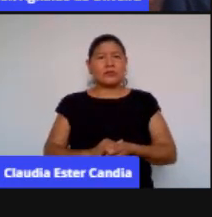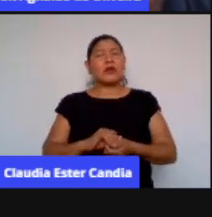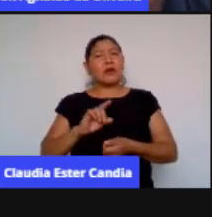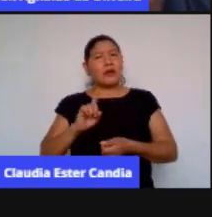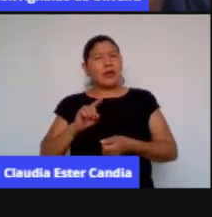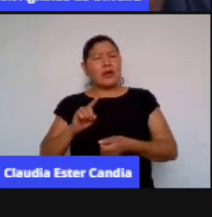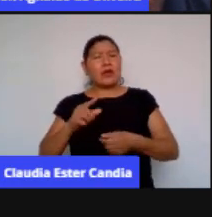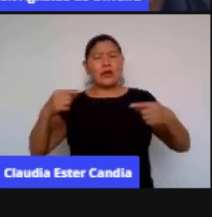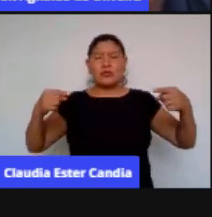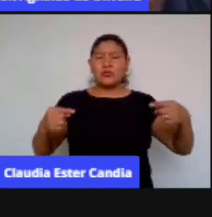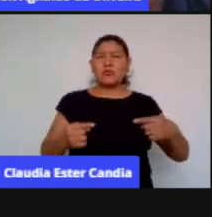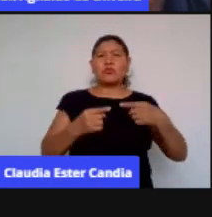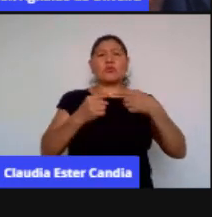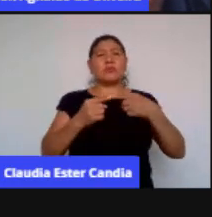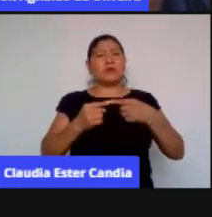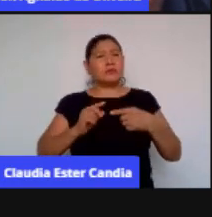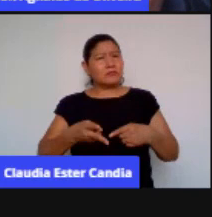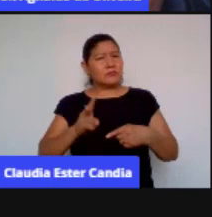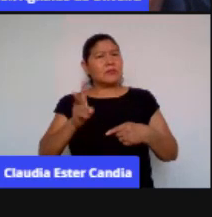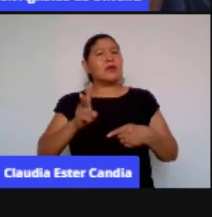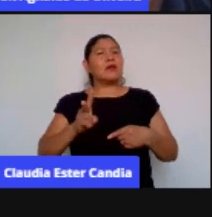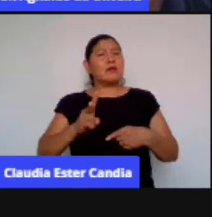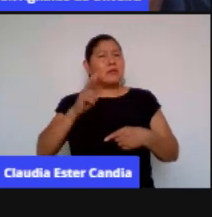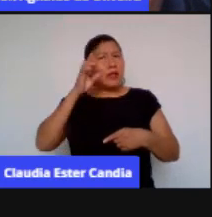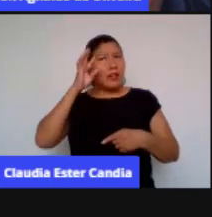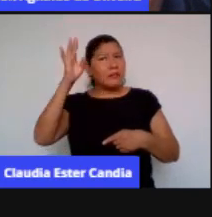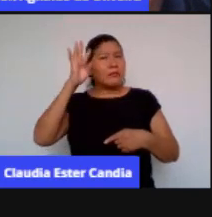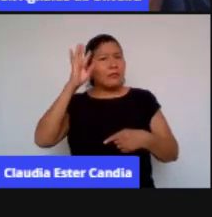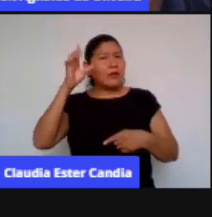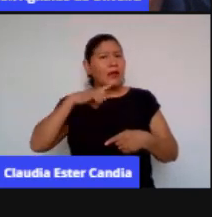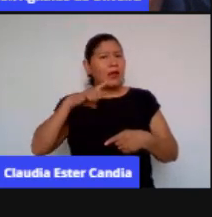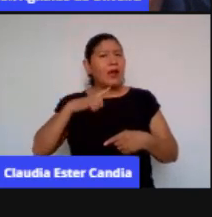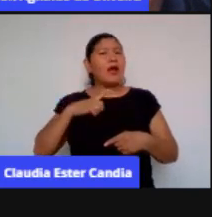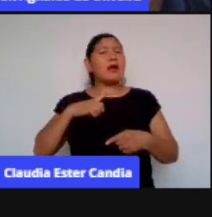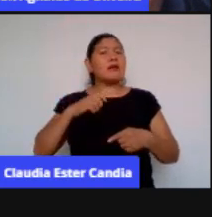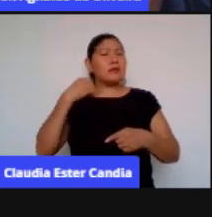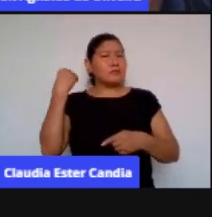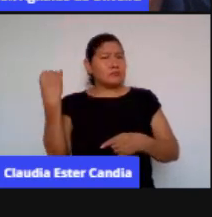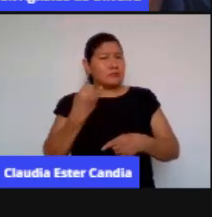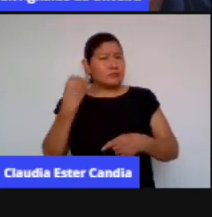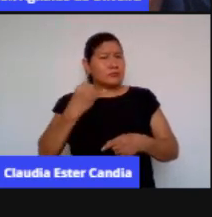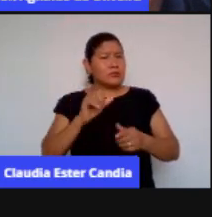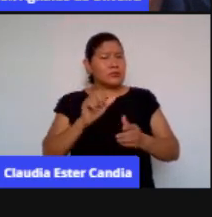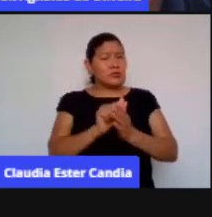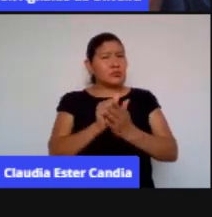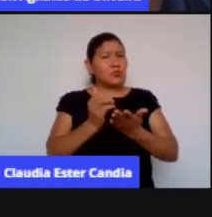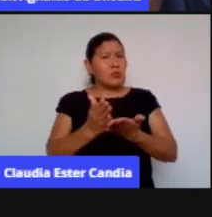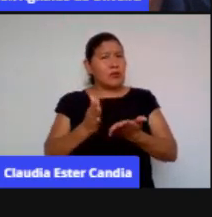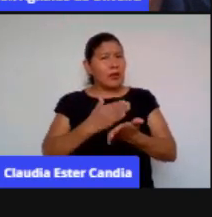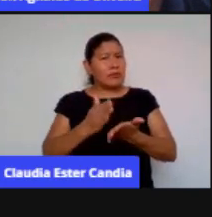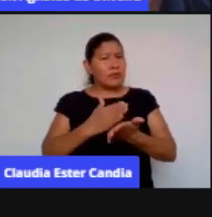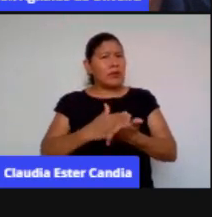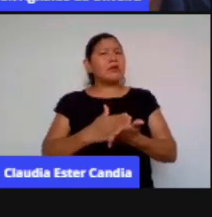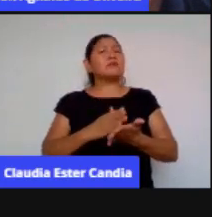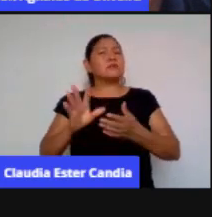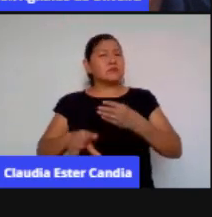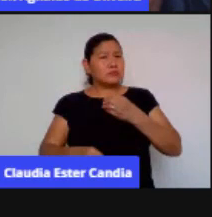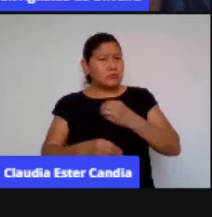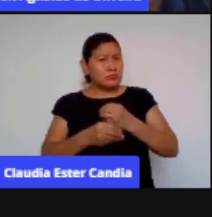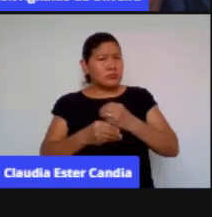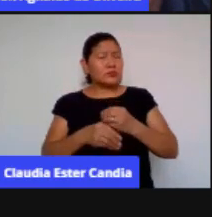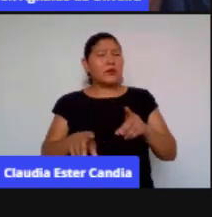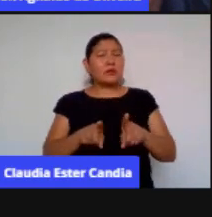Aguinaldo? E aí, reforçar assim que tanto o caderno quanto o caderno de atividades diagnósticas, né, eles foram montados em cima das